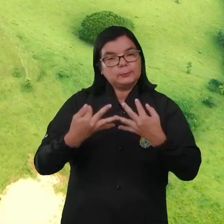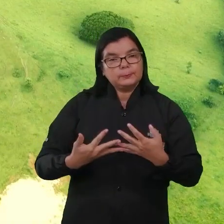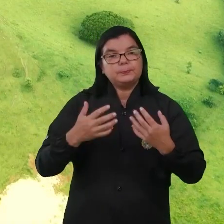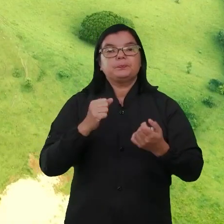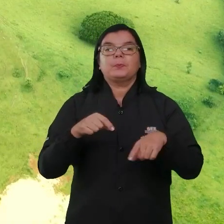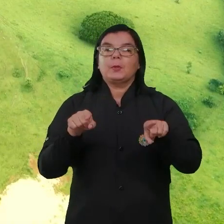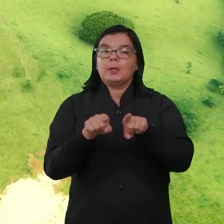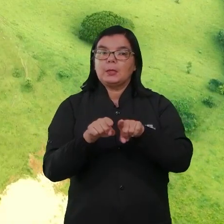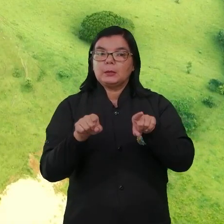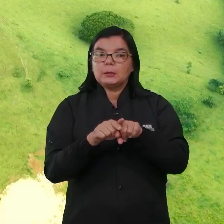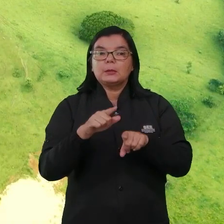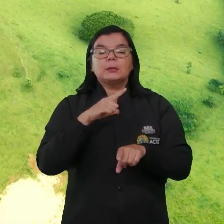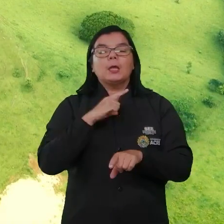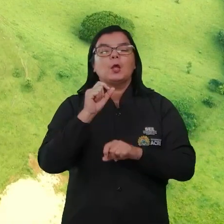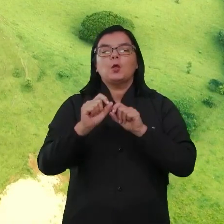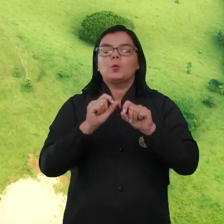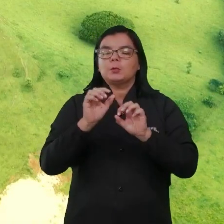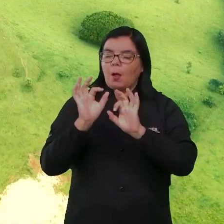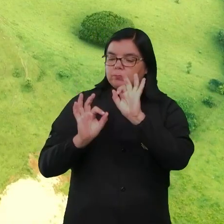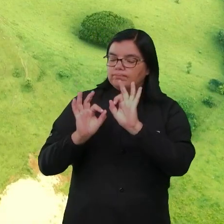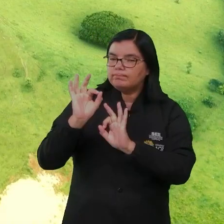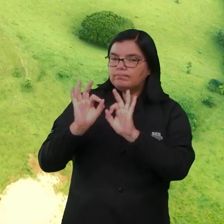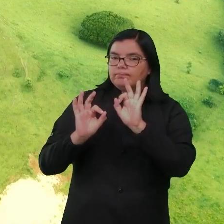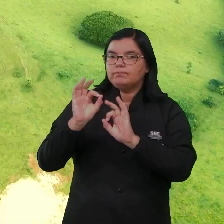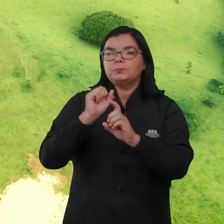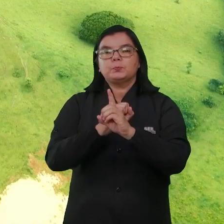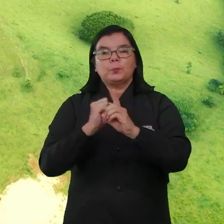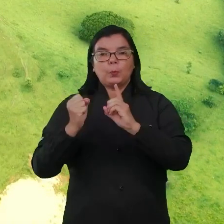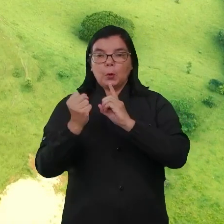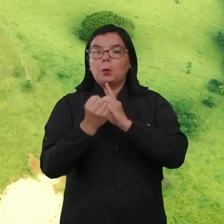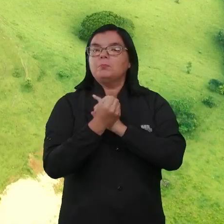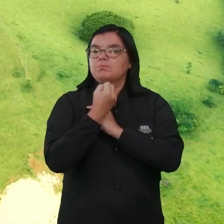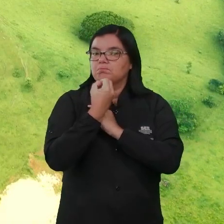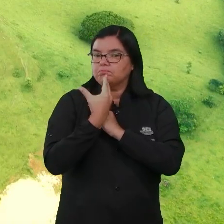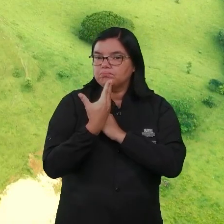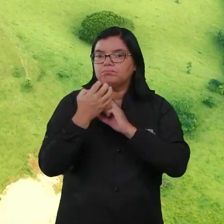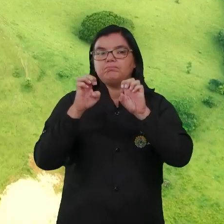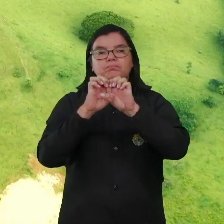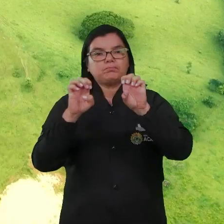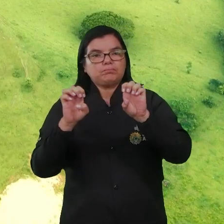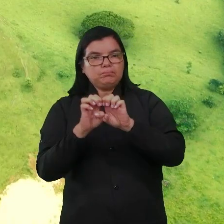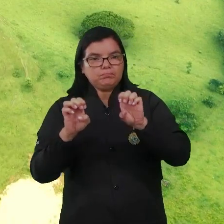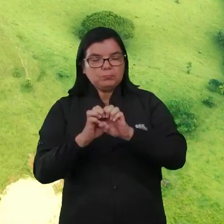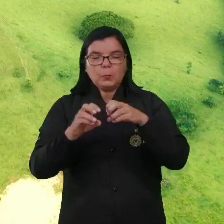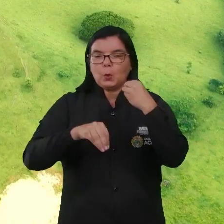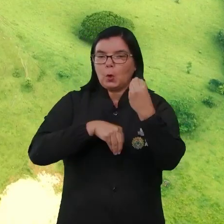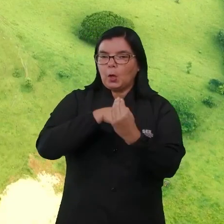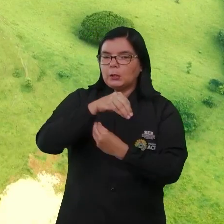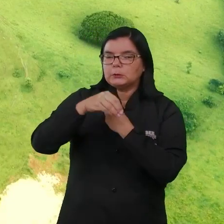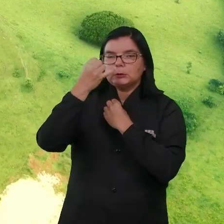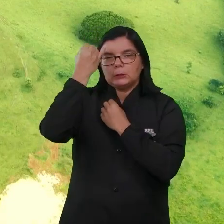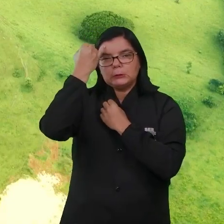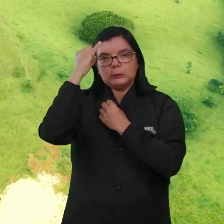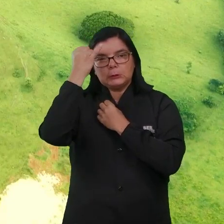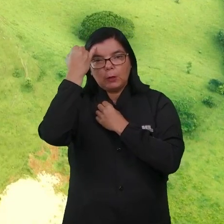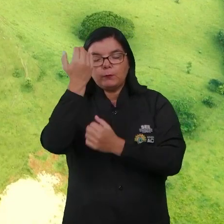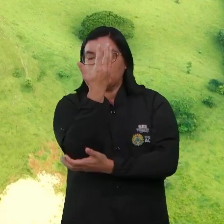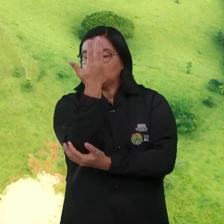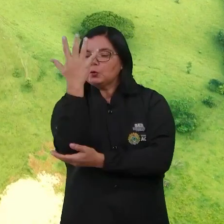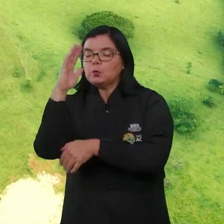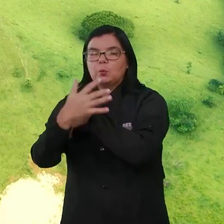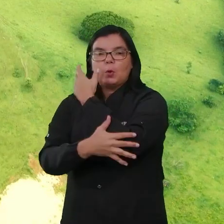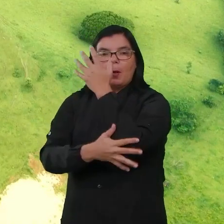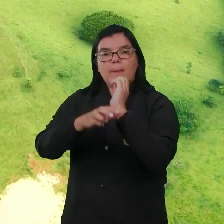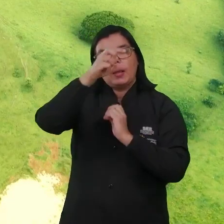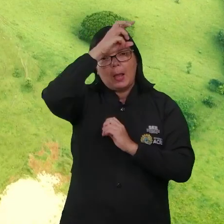e também tinham ali uma organização social e bem estruturada, desmistificando a ideia de que a